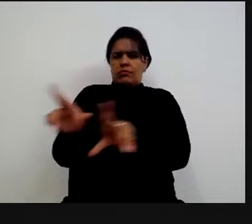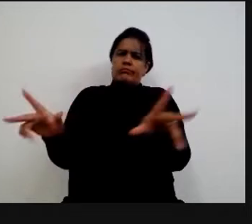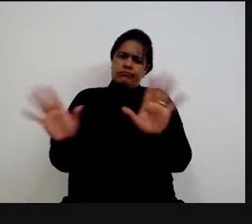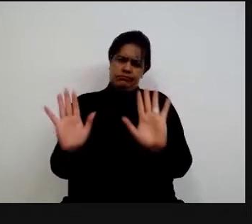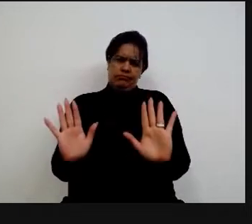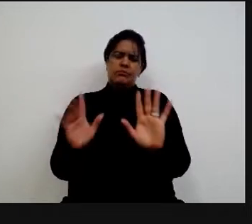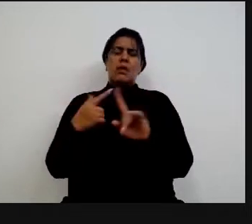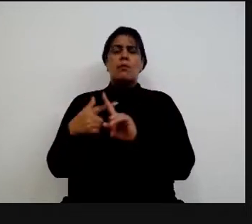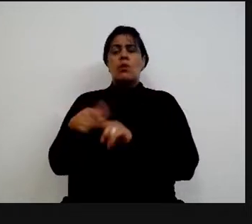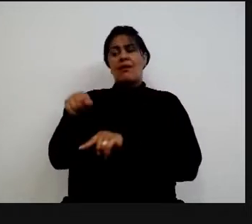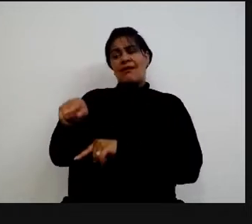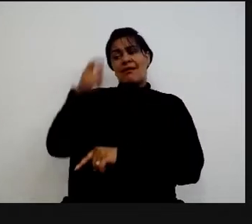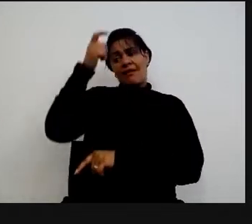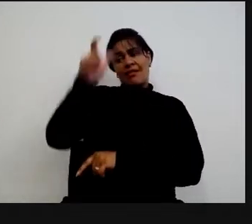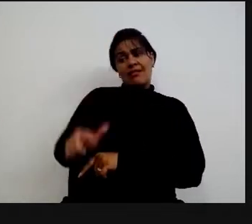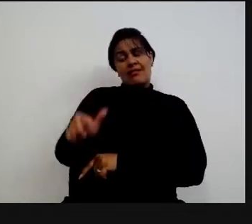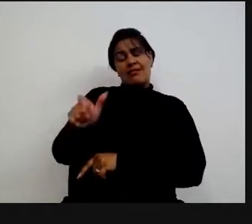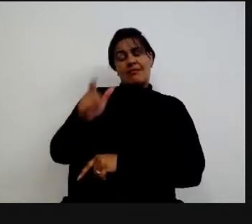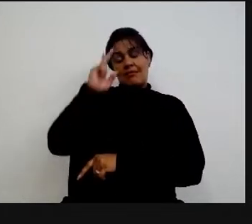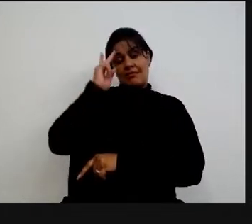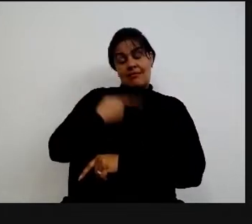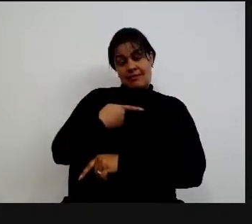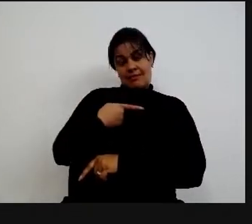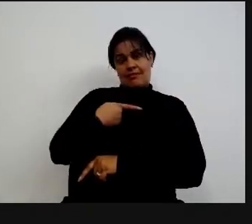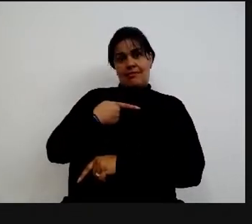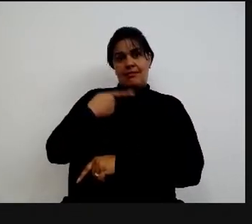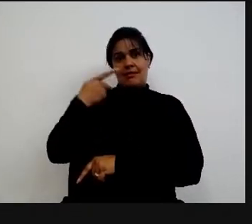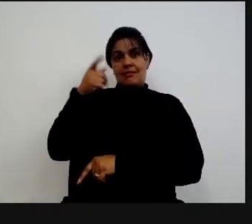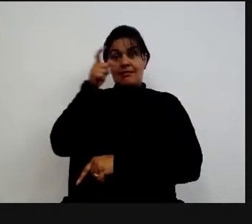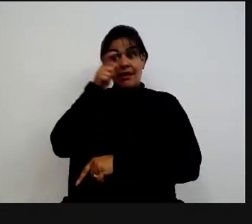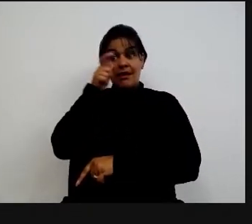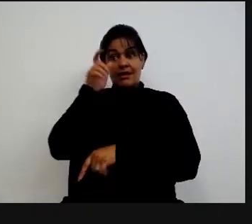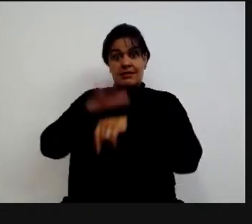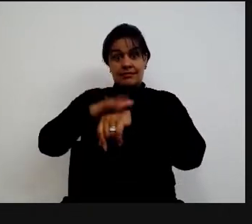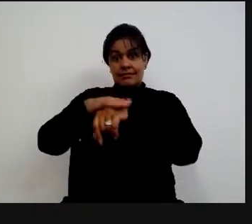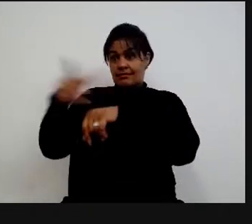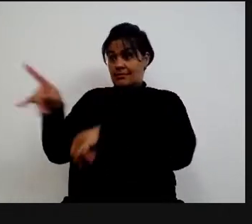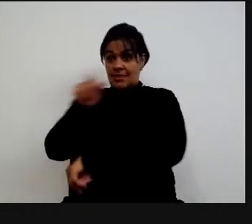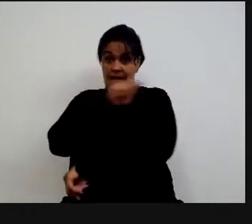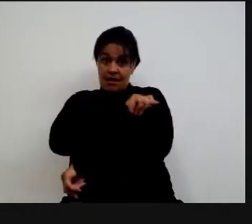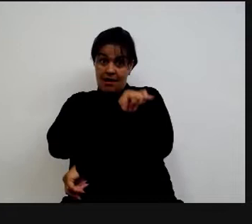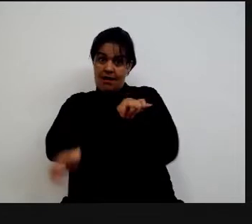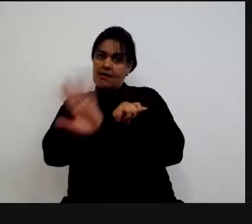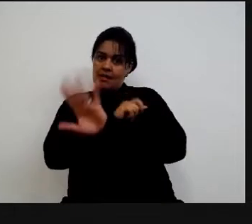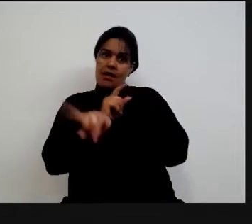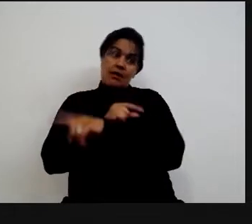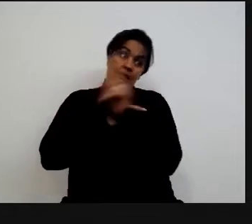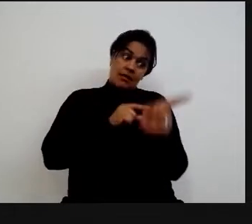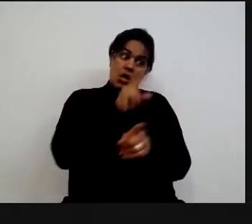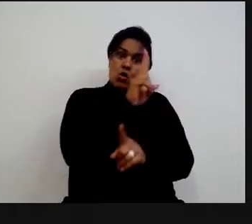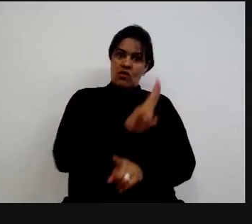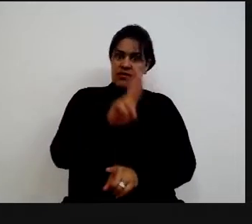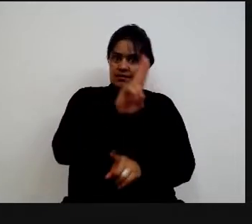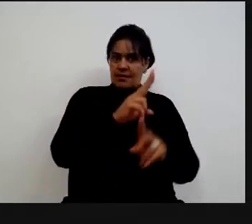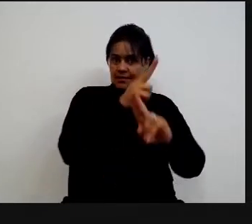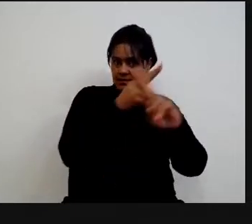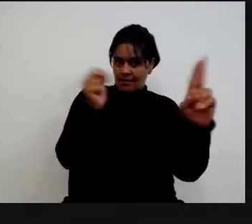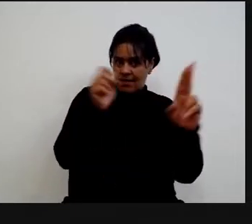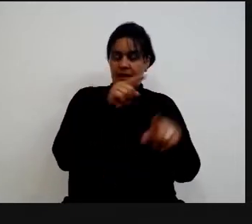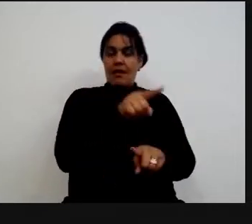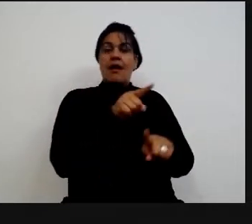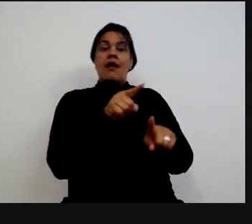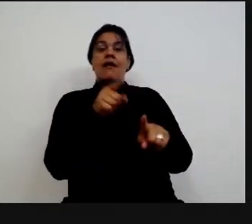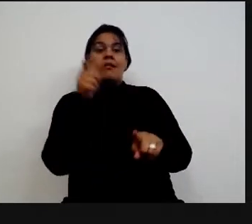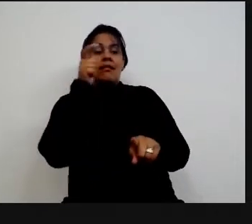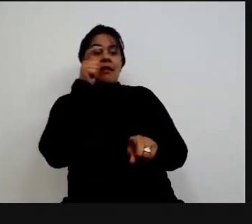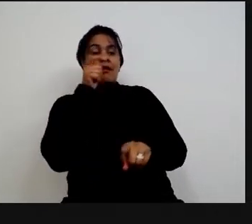tem um interesse individual do aluno, do aprendiz. Lá você tem um interesse coletivo, né? O que é que a empresa, as